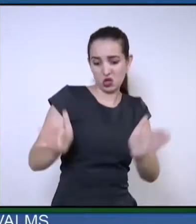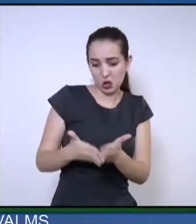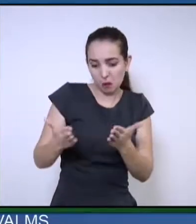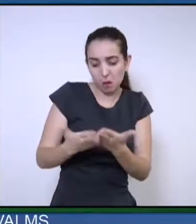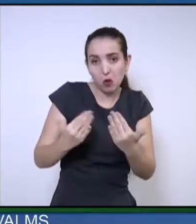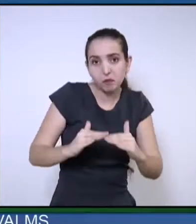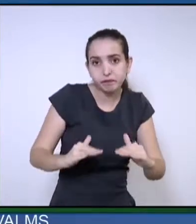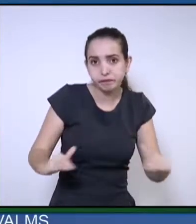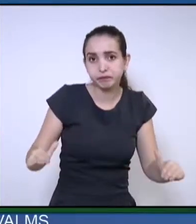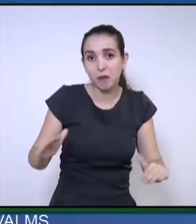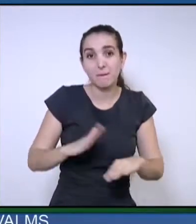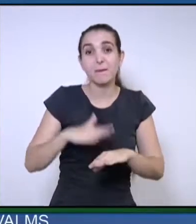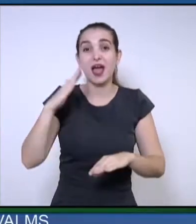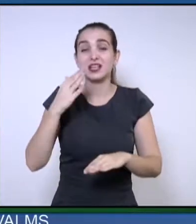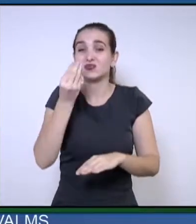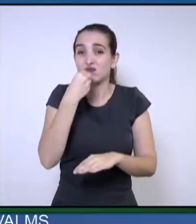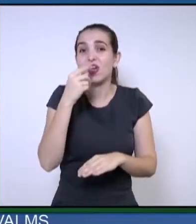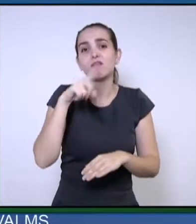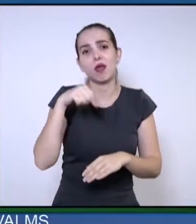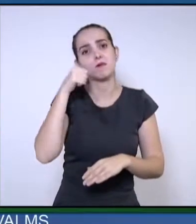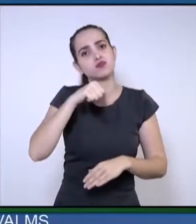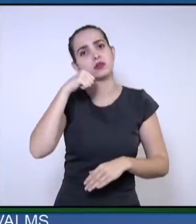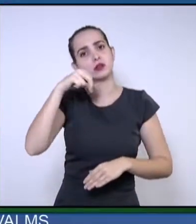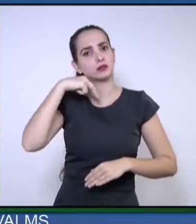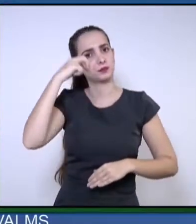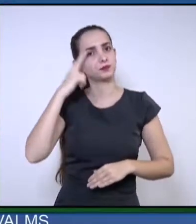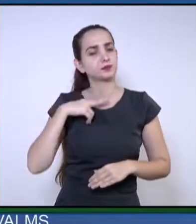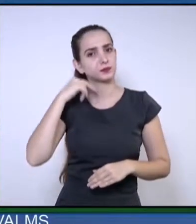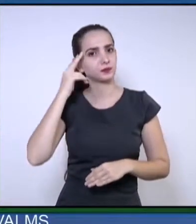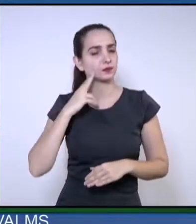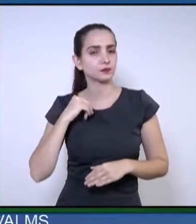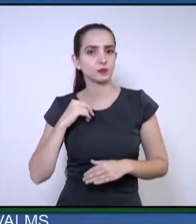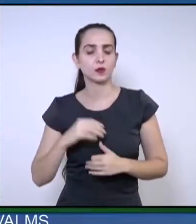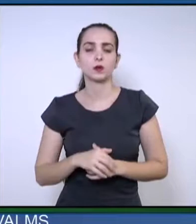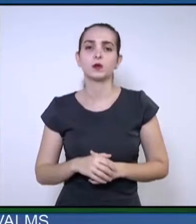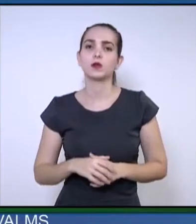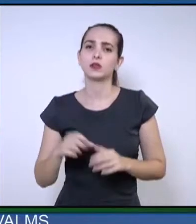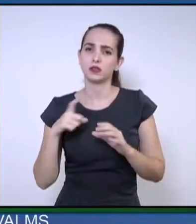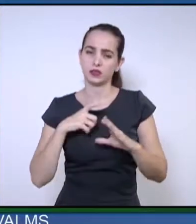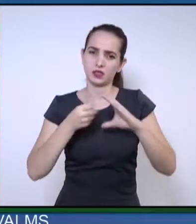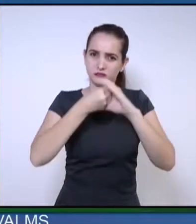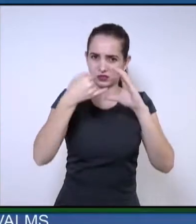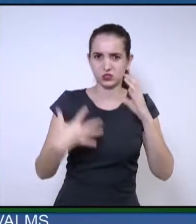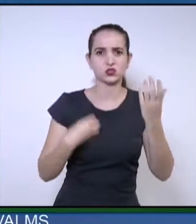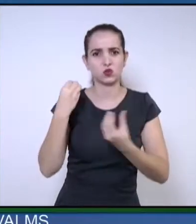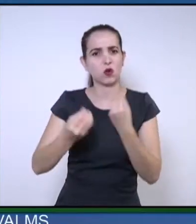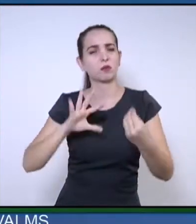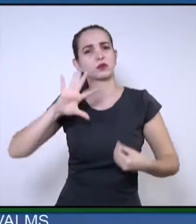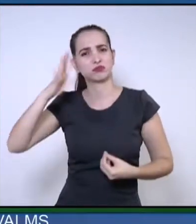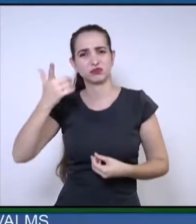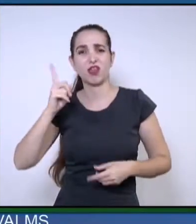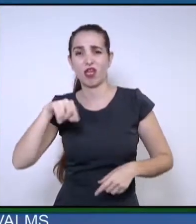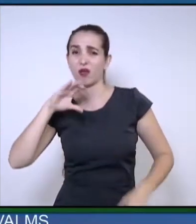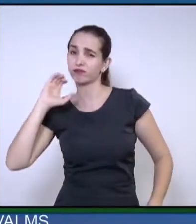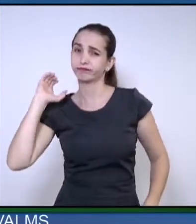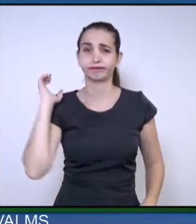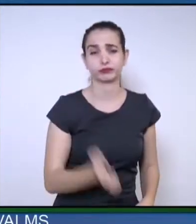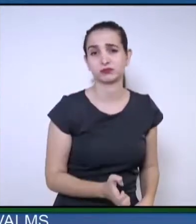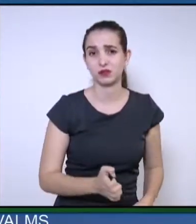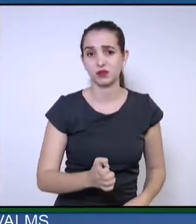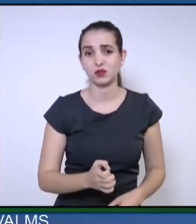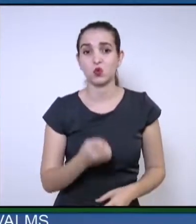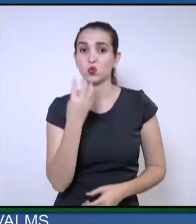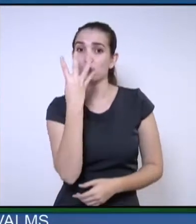aqui apenas da morte, mas as características, a forma como aconteceu, é uma execução.